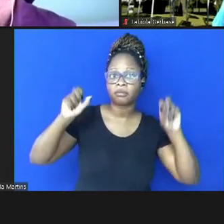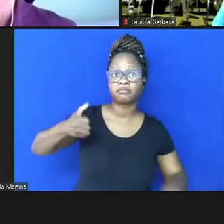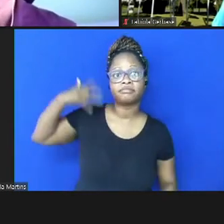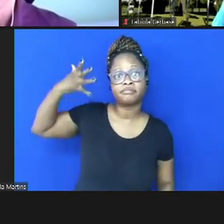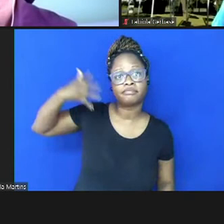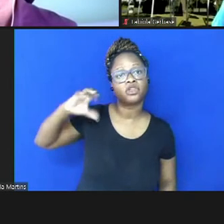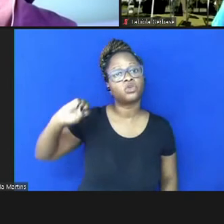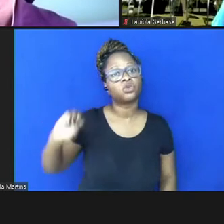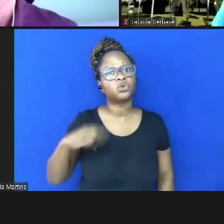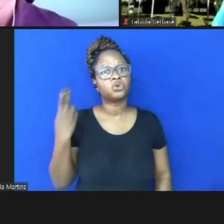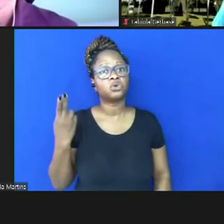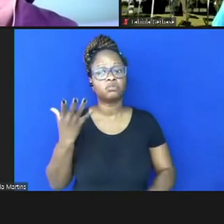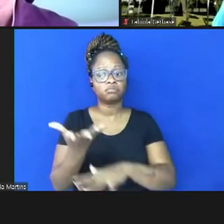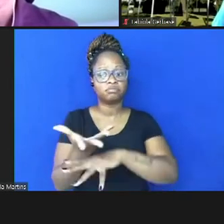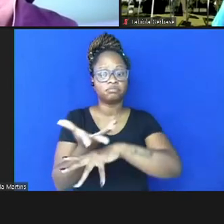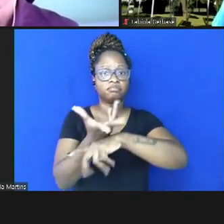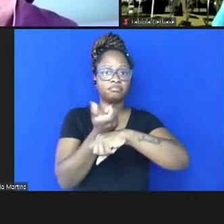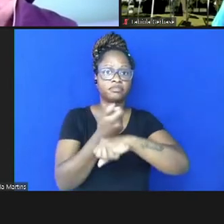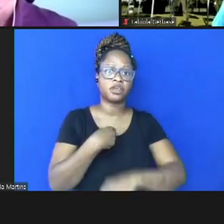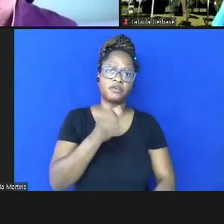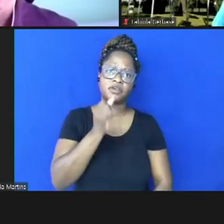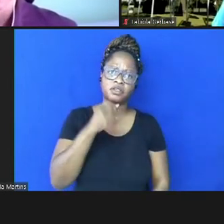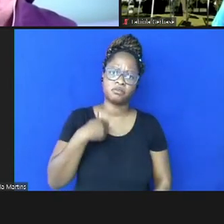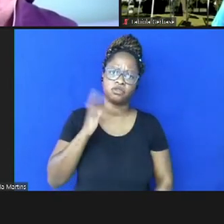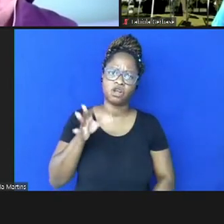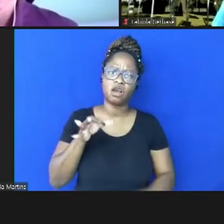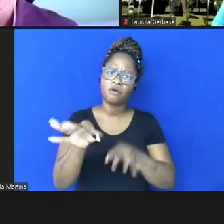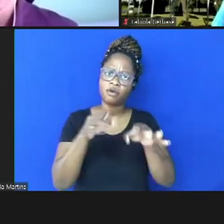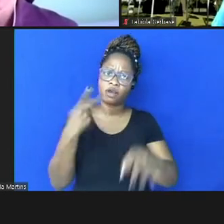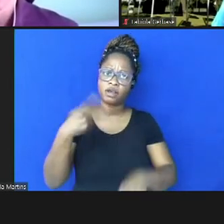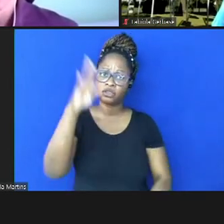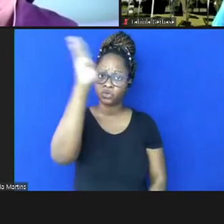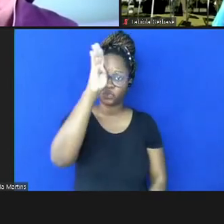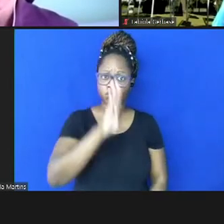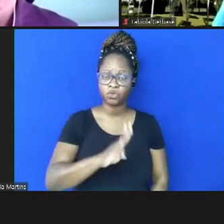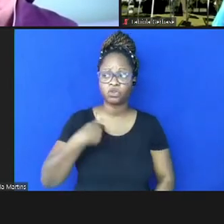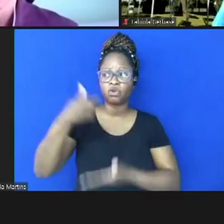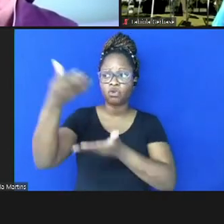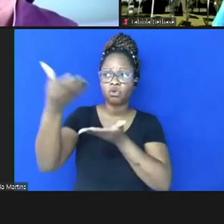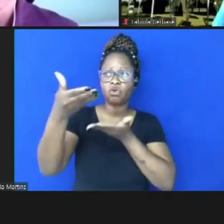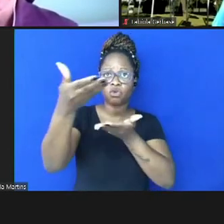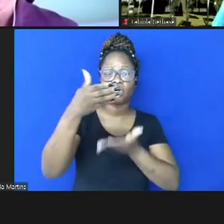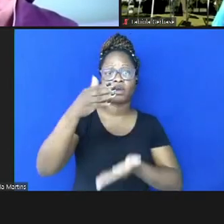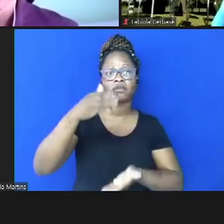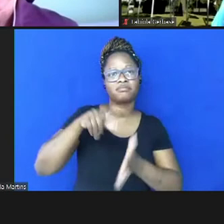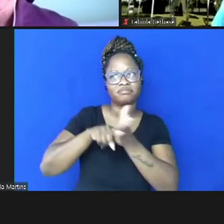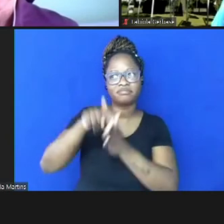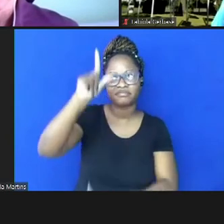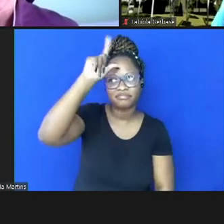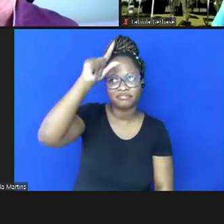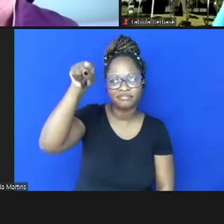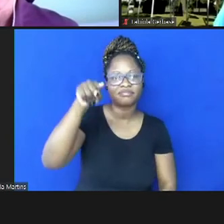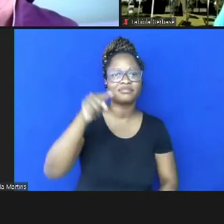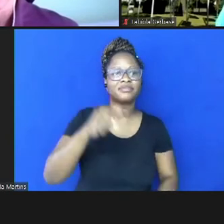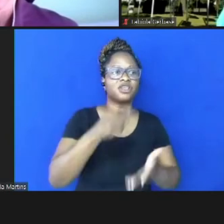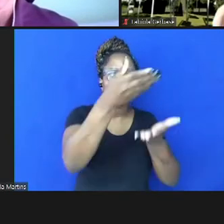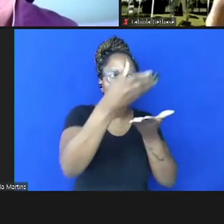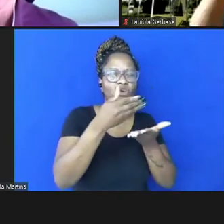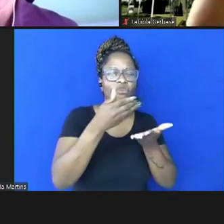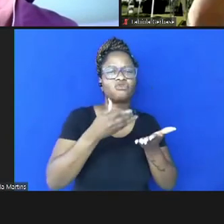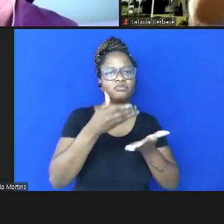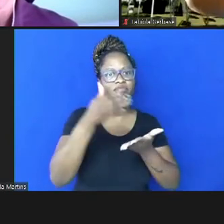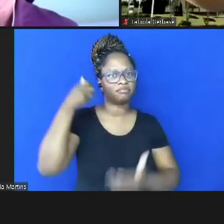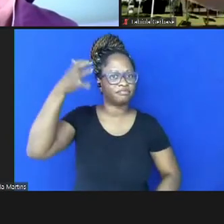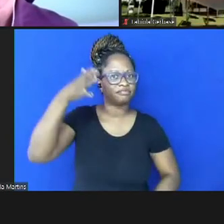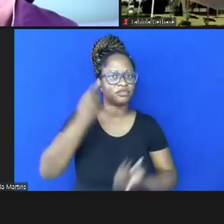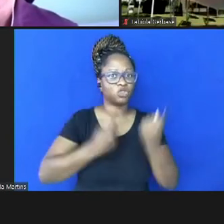evento multidisciplinar. Eu, por exemplo, já organizei um no Brasil, eu convidei pesquisadores da Alemanha, do Chile, convidei de várias regiões